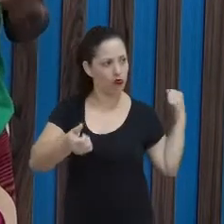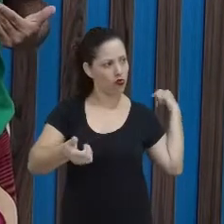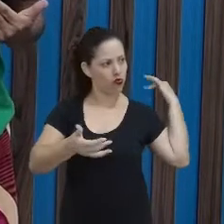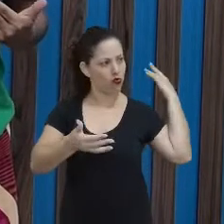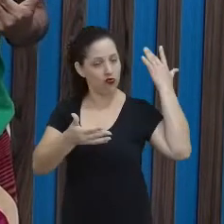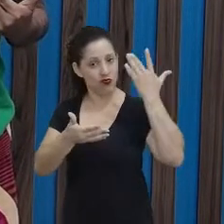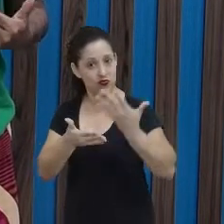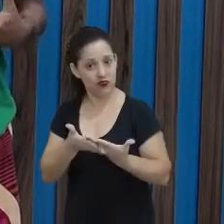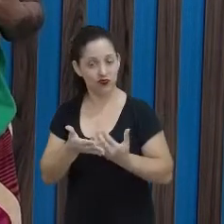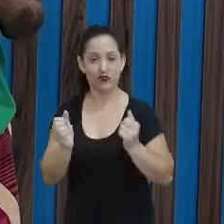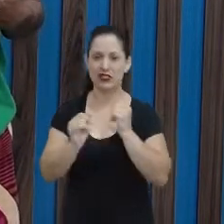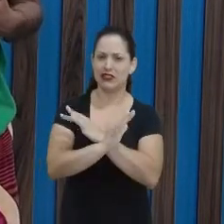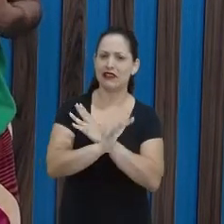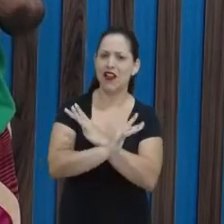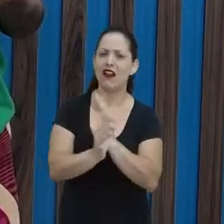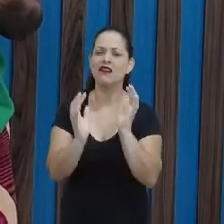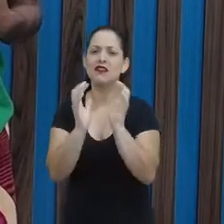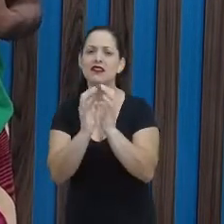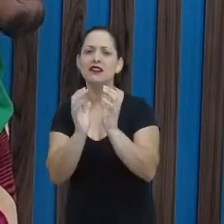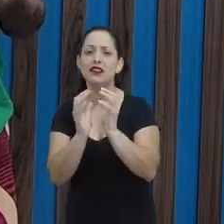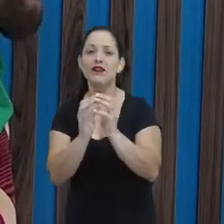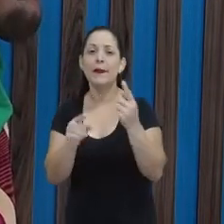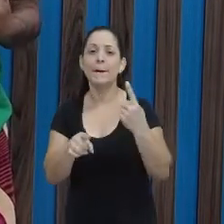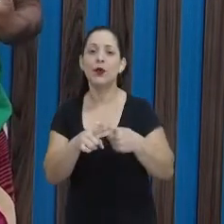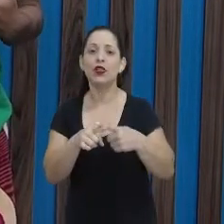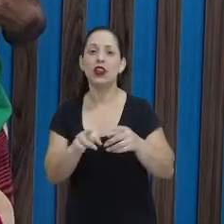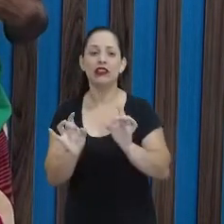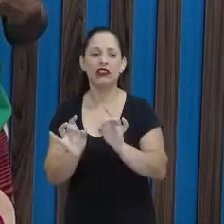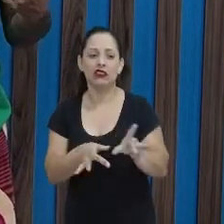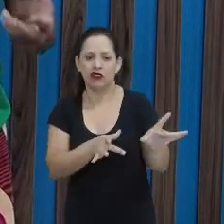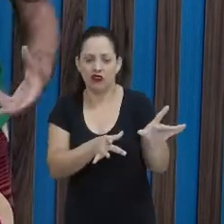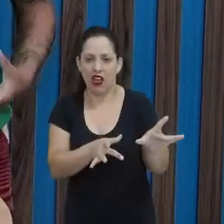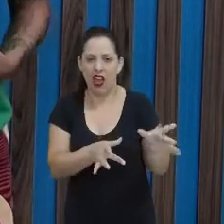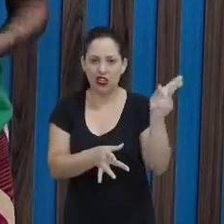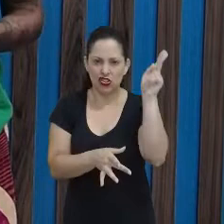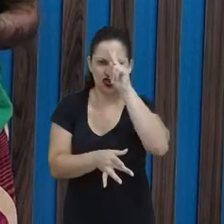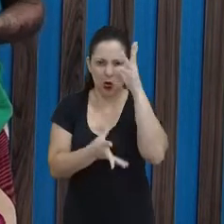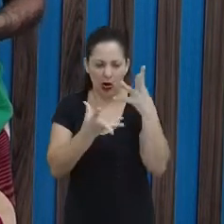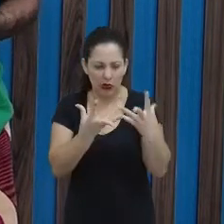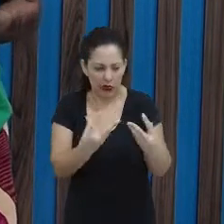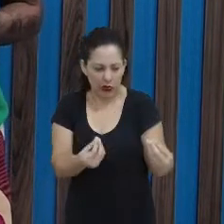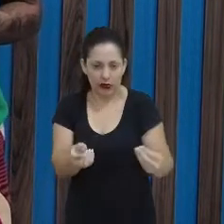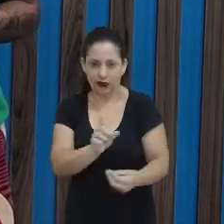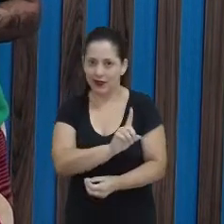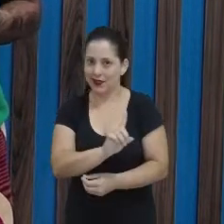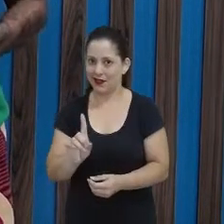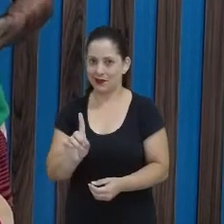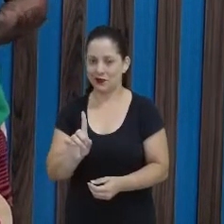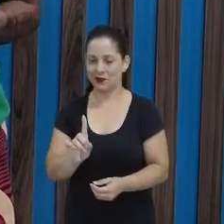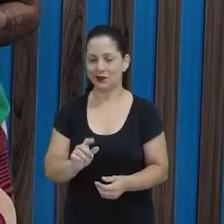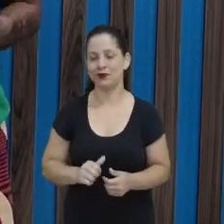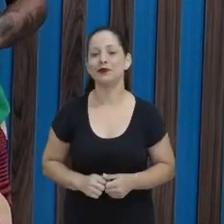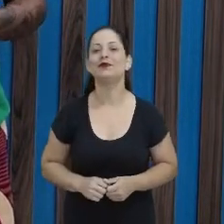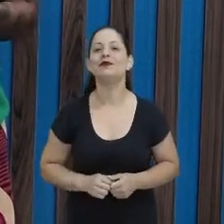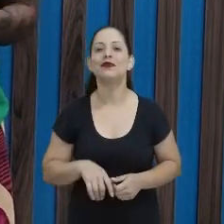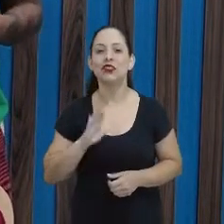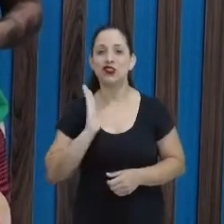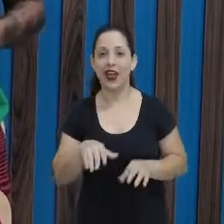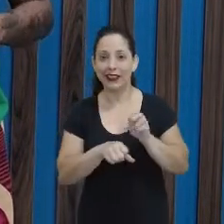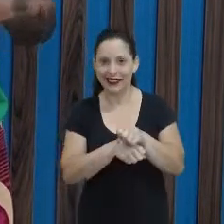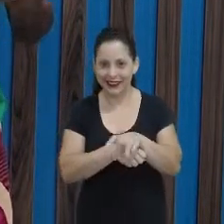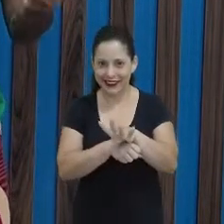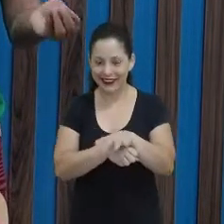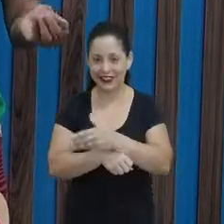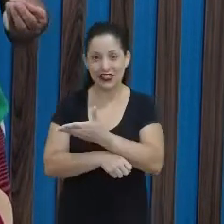história da nossa cidade, o porquê que a gente não deve deixar essas histórias se perderem. Eu acho que já dei até algumas dicas aqui na aula. Então, se você tiver qualquer